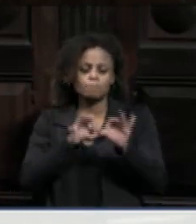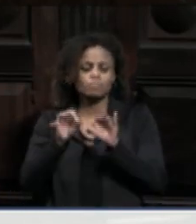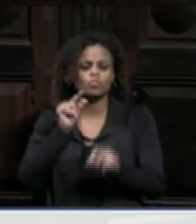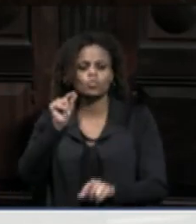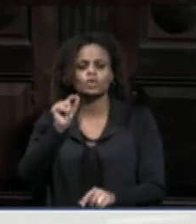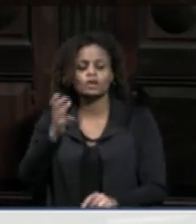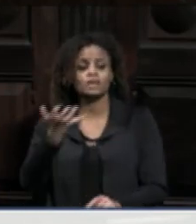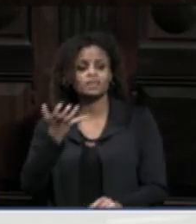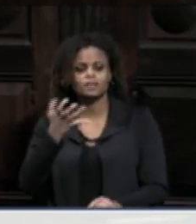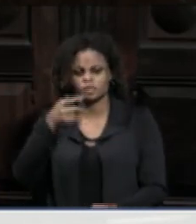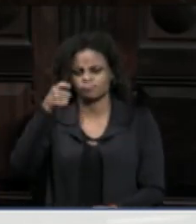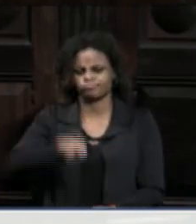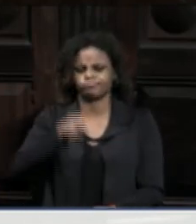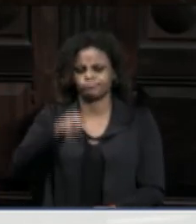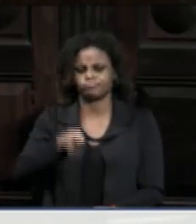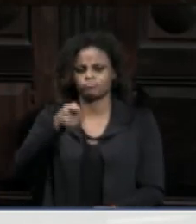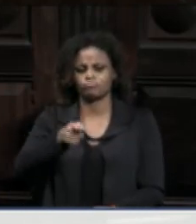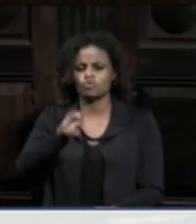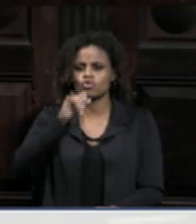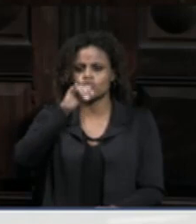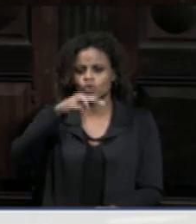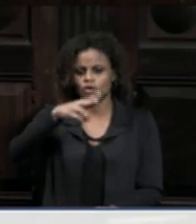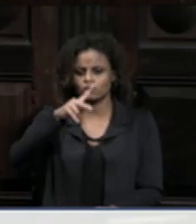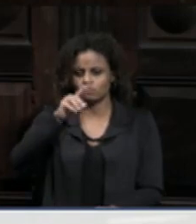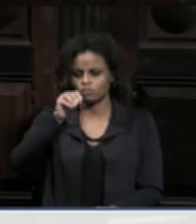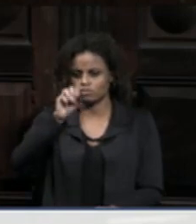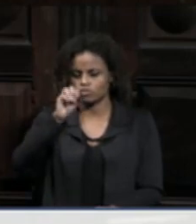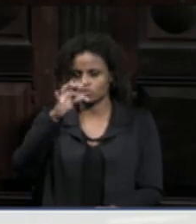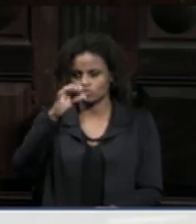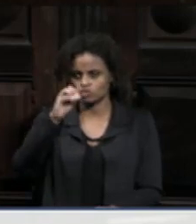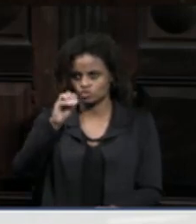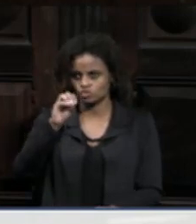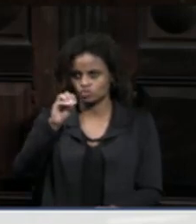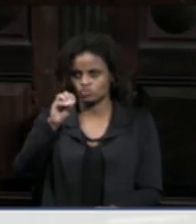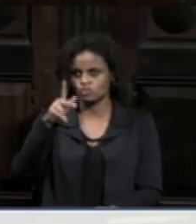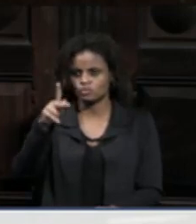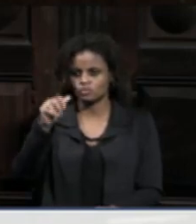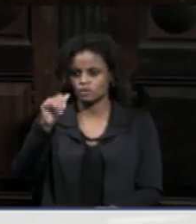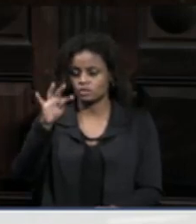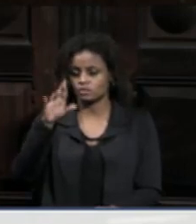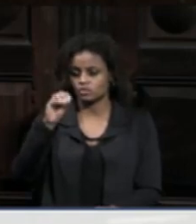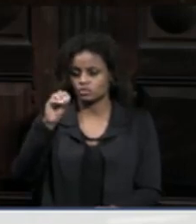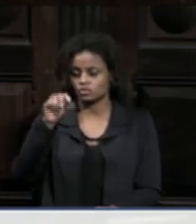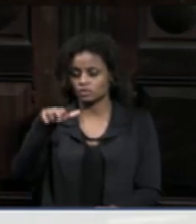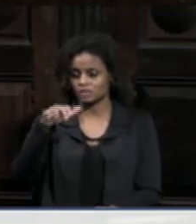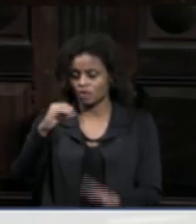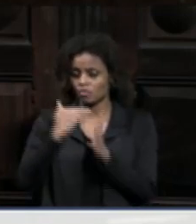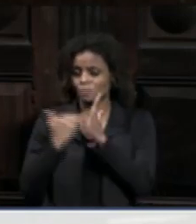uma alíquota patronal de mais 12%,